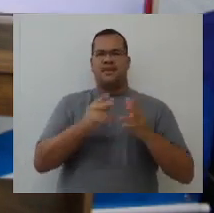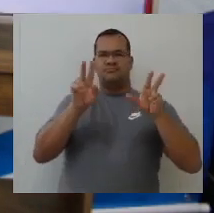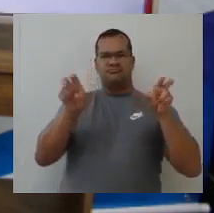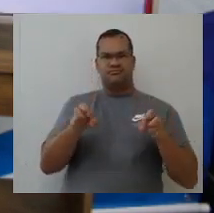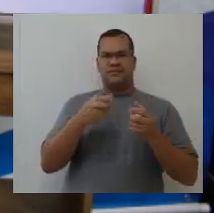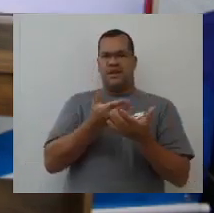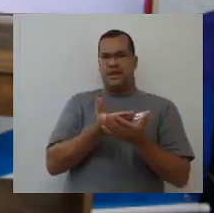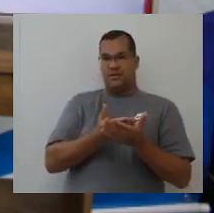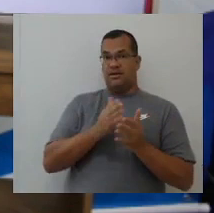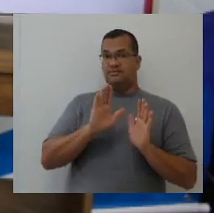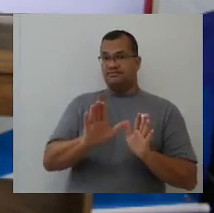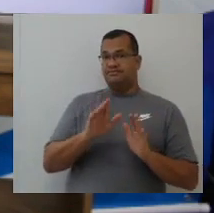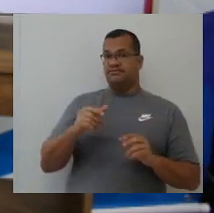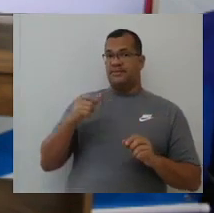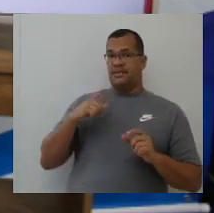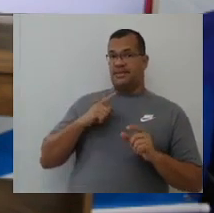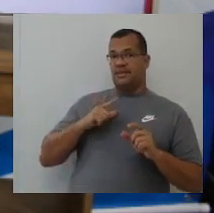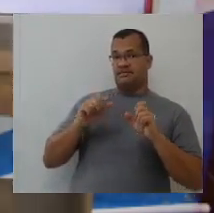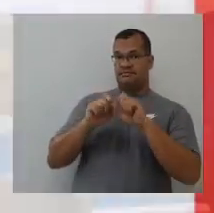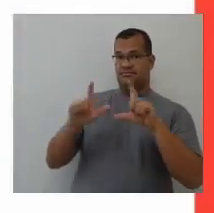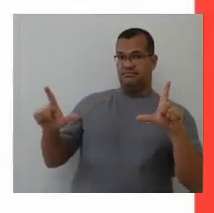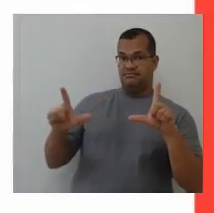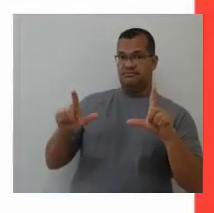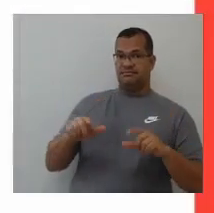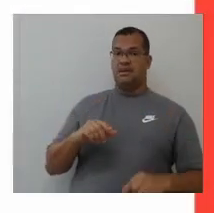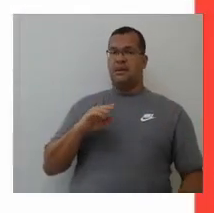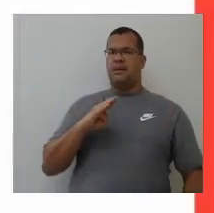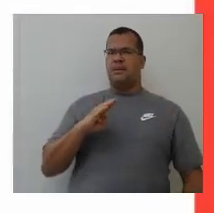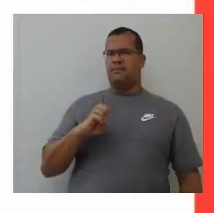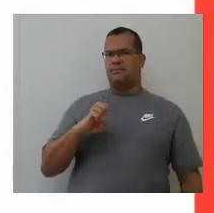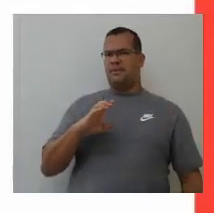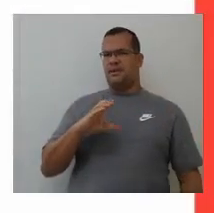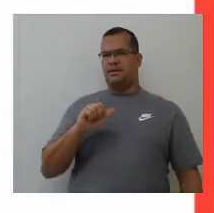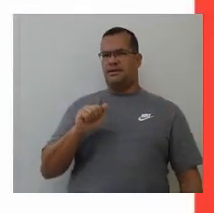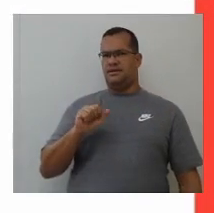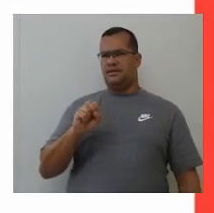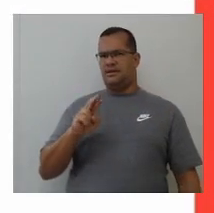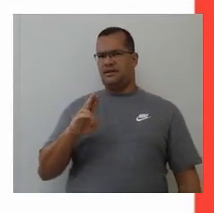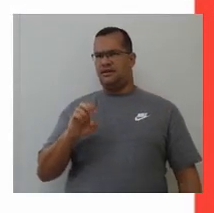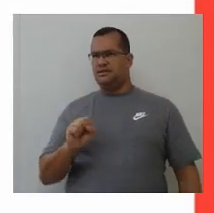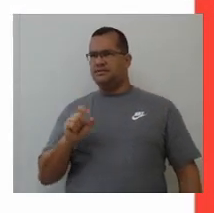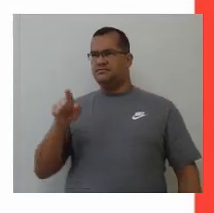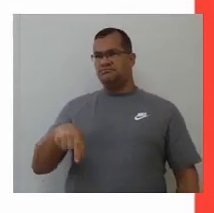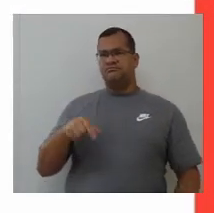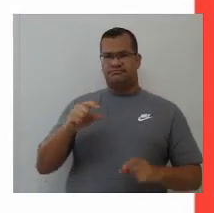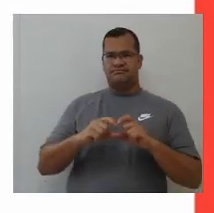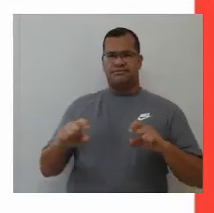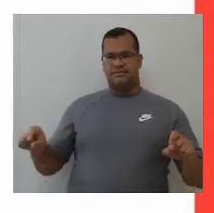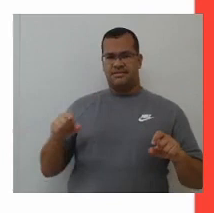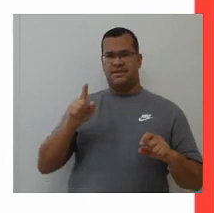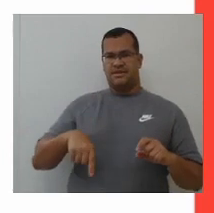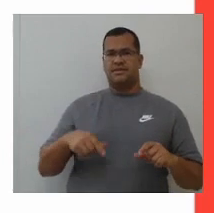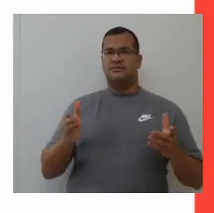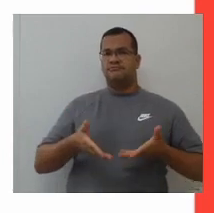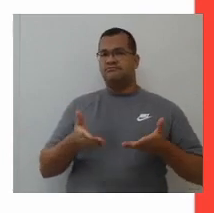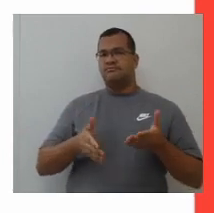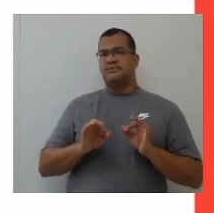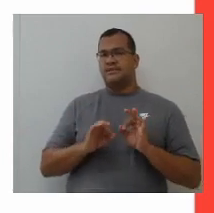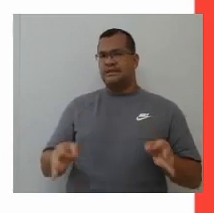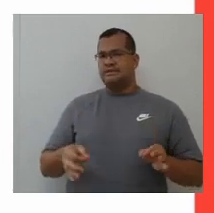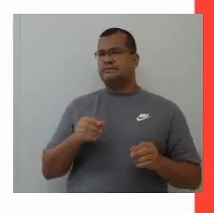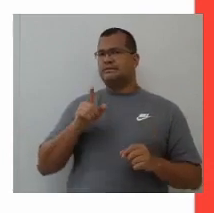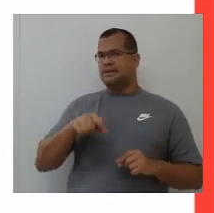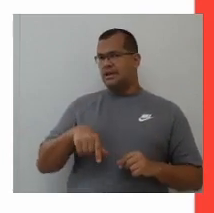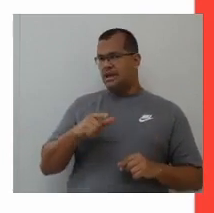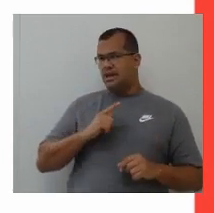Antes de tudo, esse meme aqui, né? Because I have to study simple present, ou present simple. Será